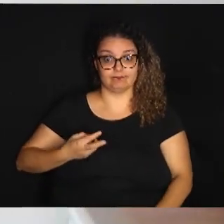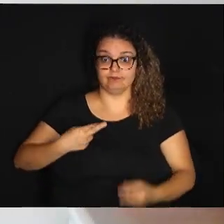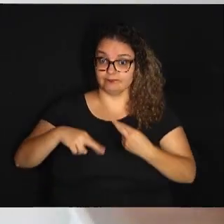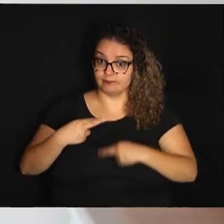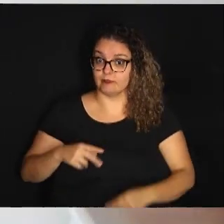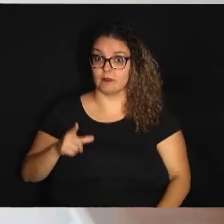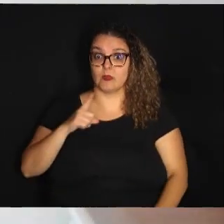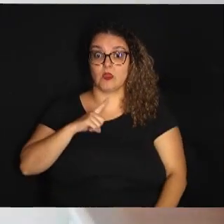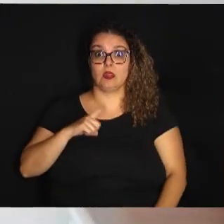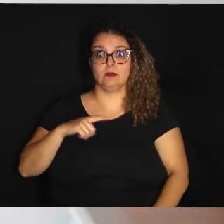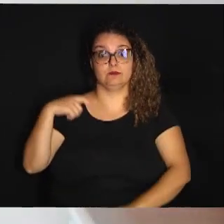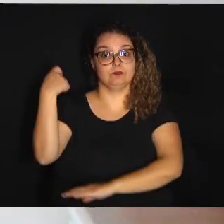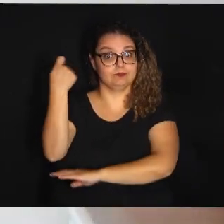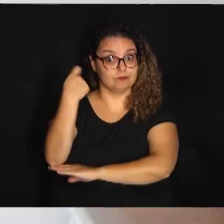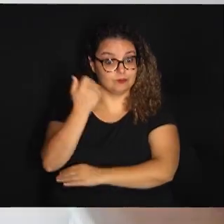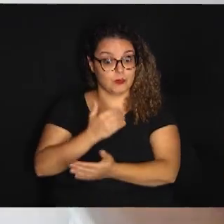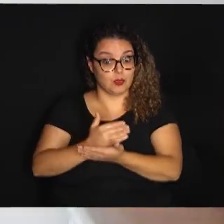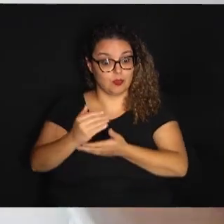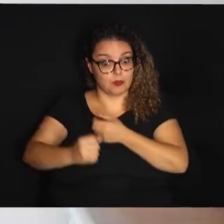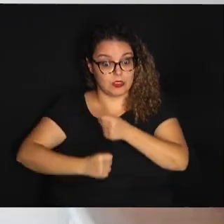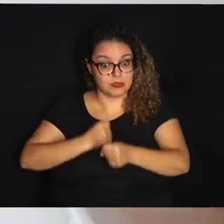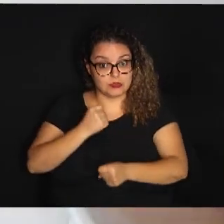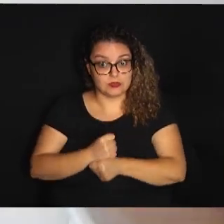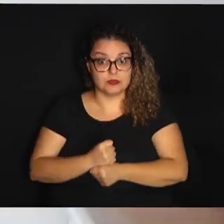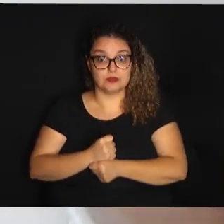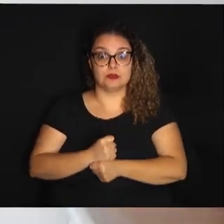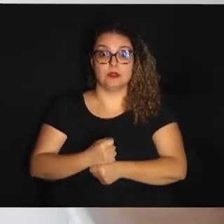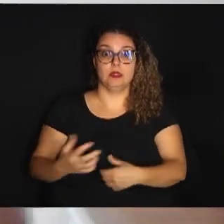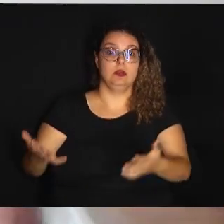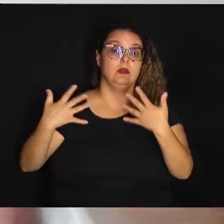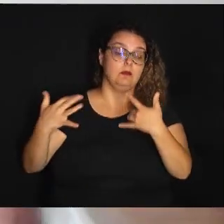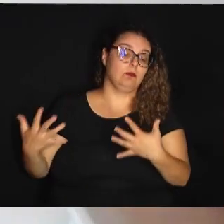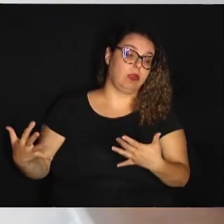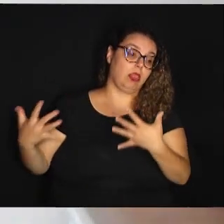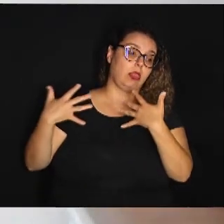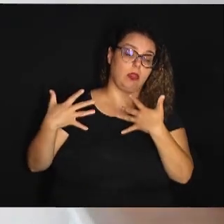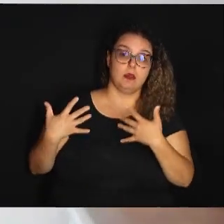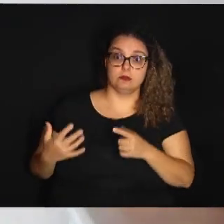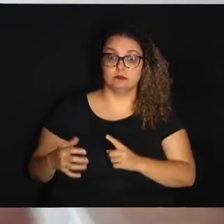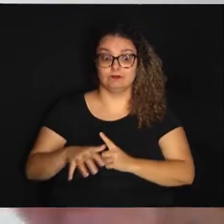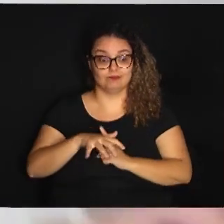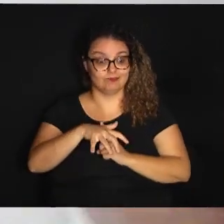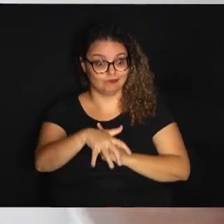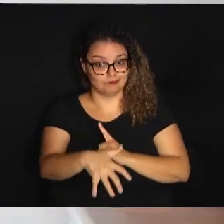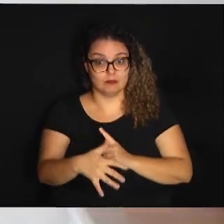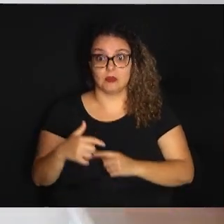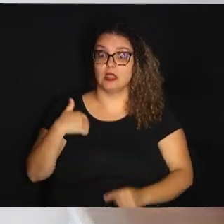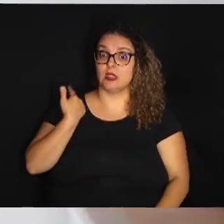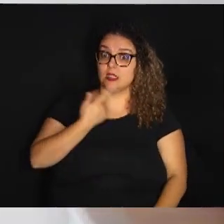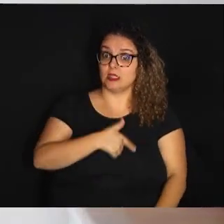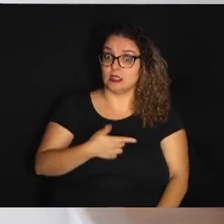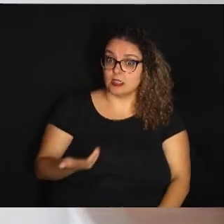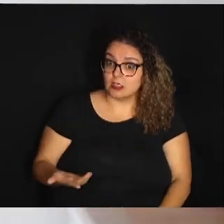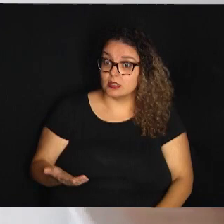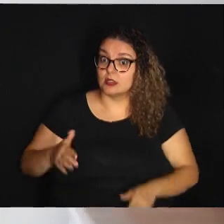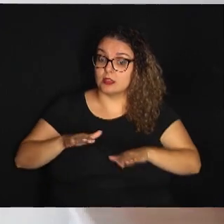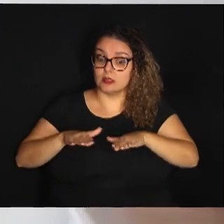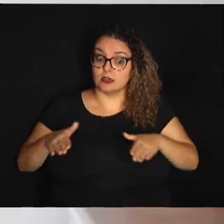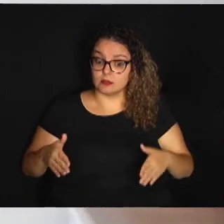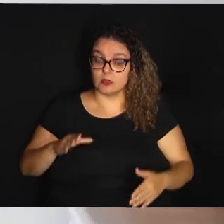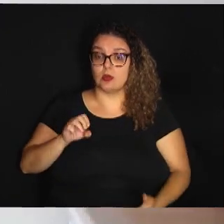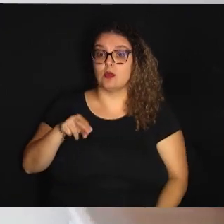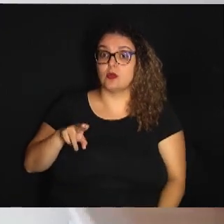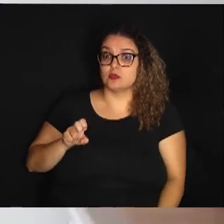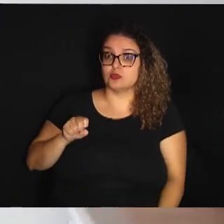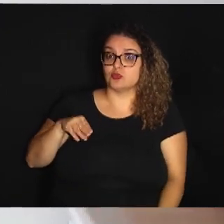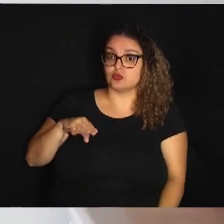a vivenciar questões como a gente teve no Rio Grande do Sul no começo do ano, ondas de calor, impacto até mesmo na